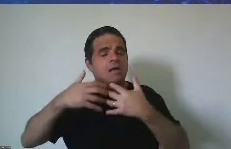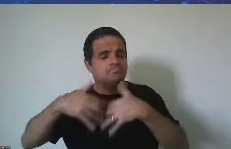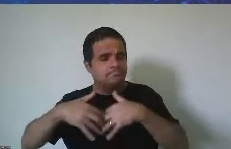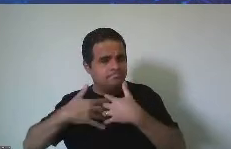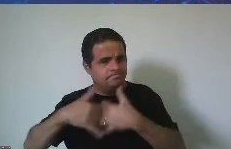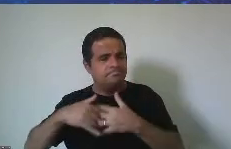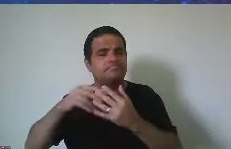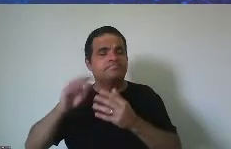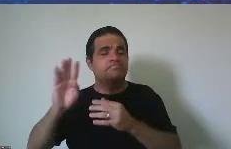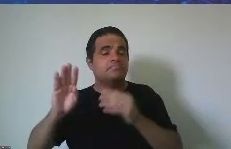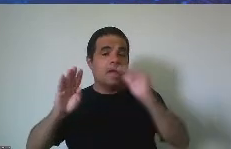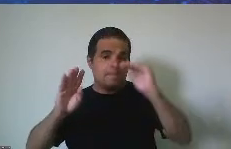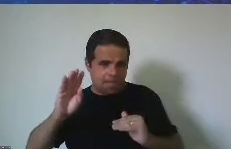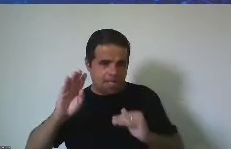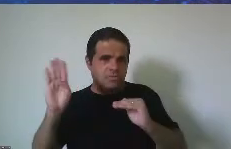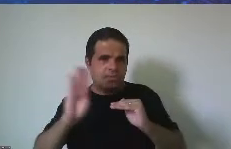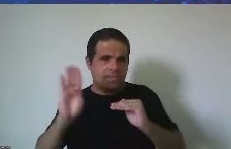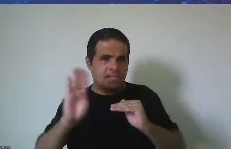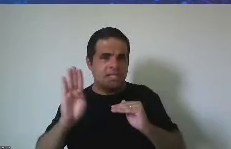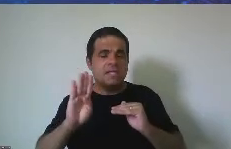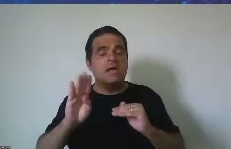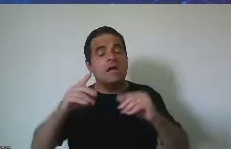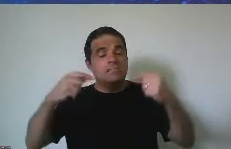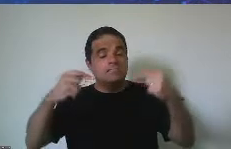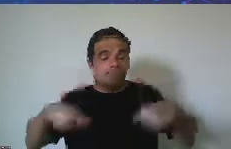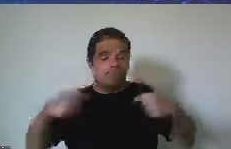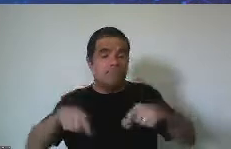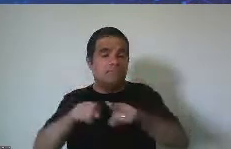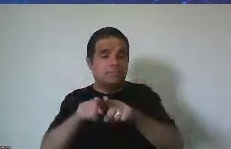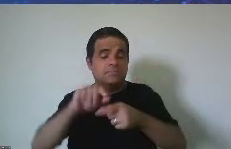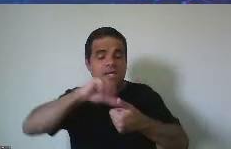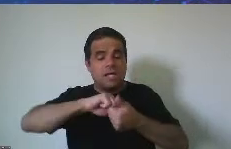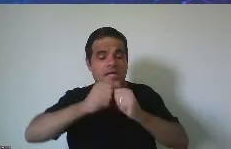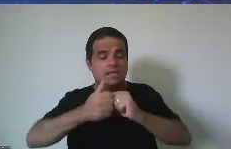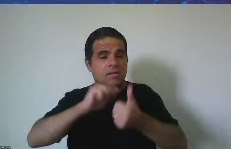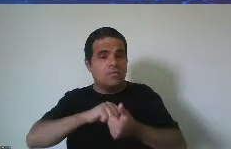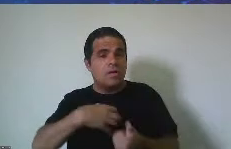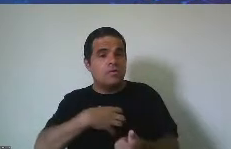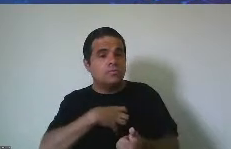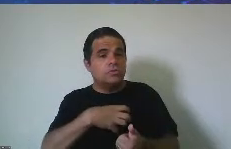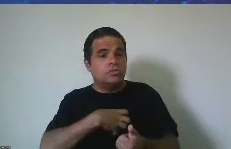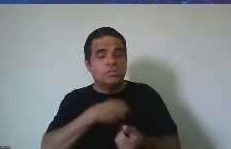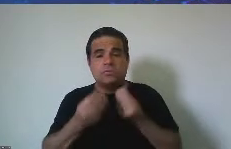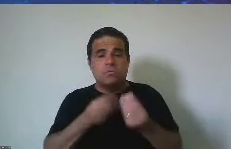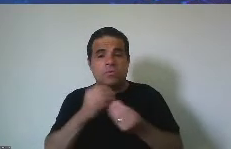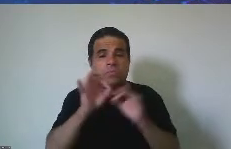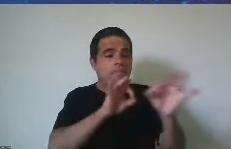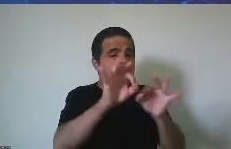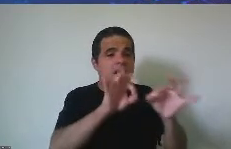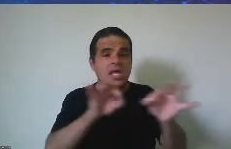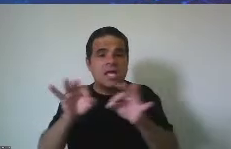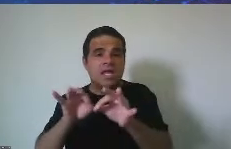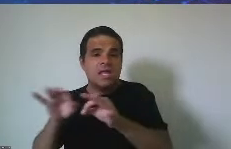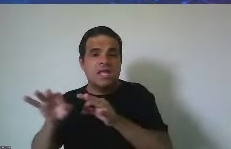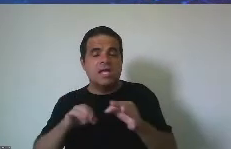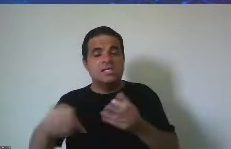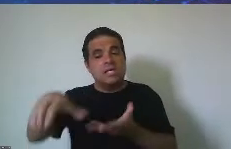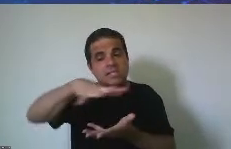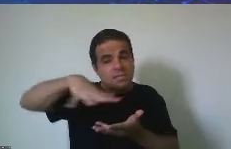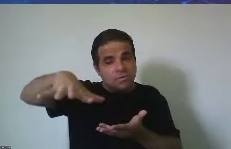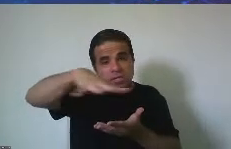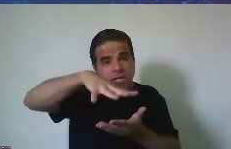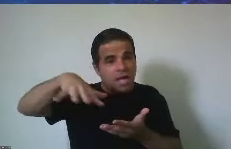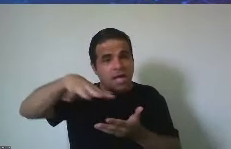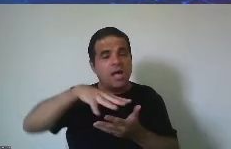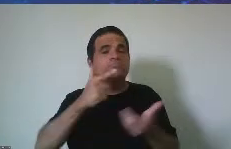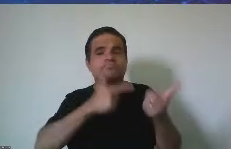baterias e também precisamos adequar a forma como a gente faz o planejamento setorial E aí para